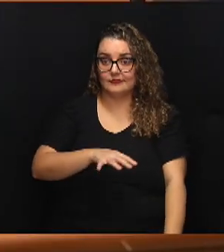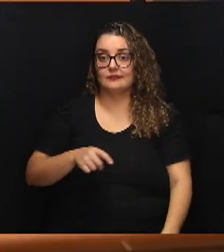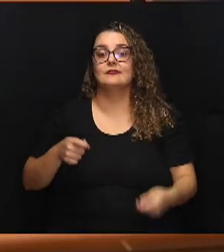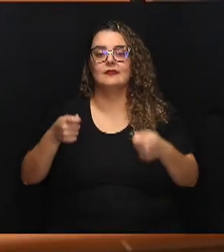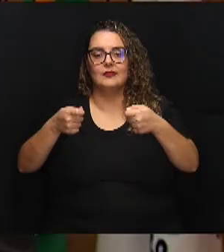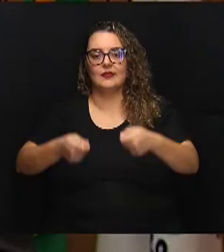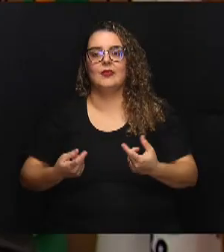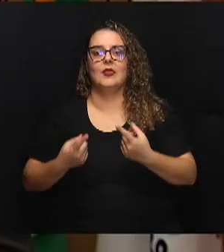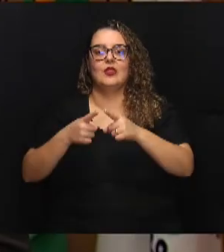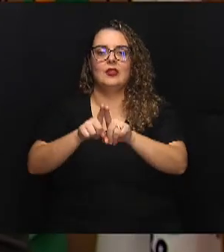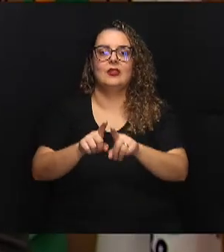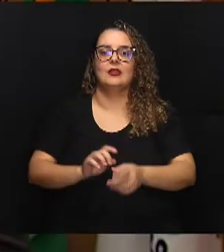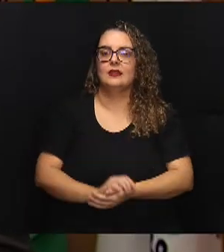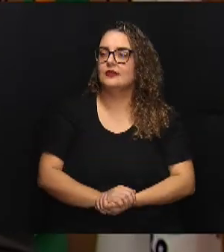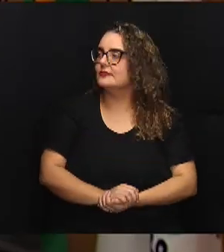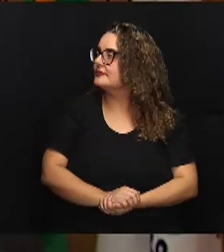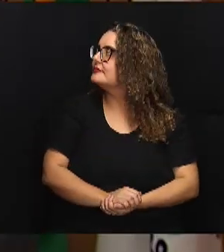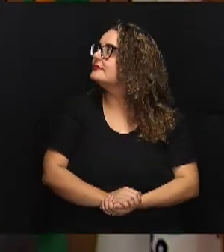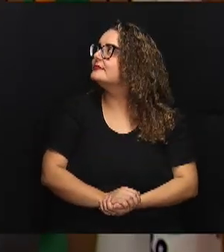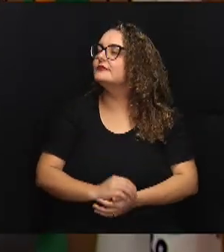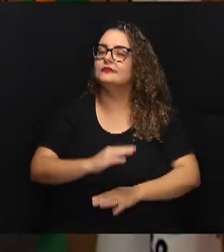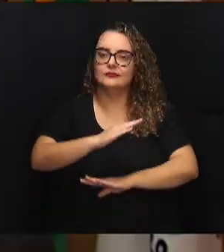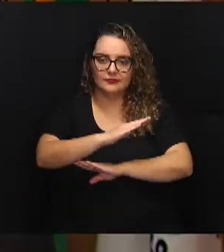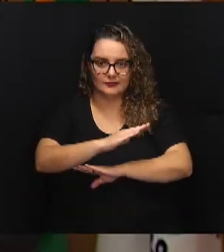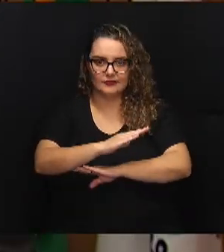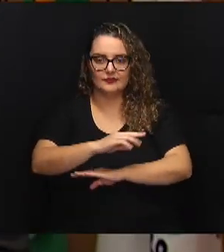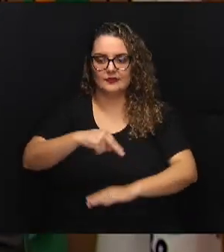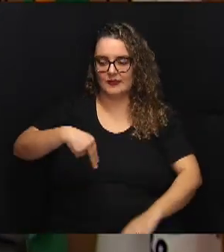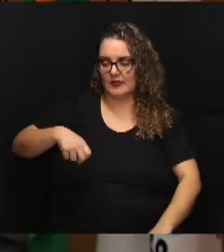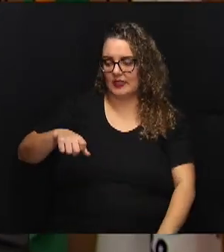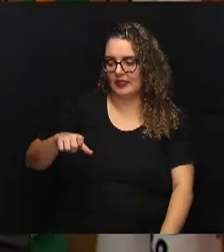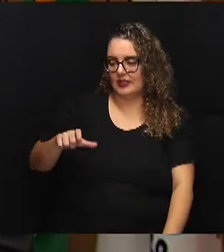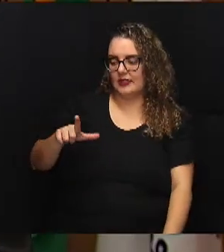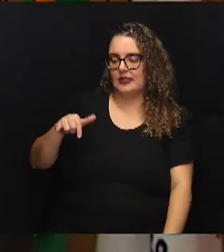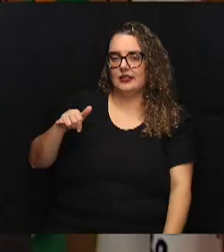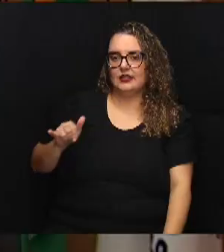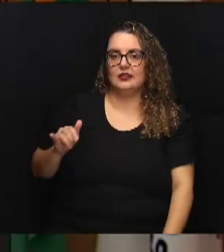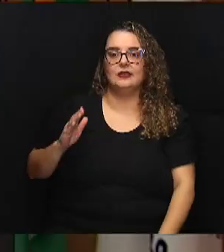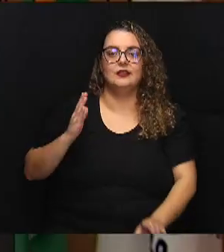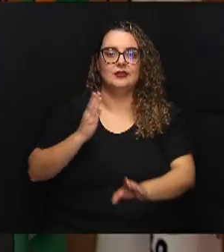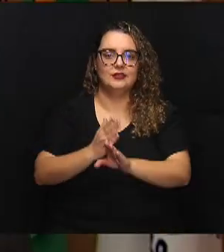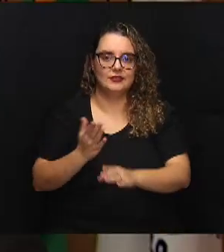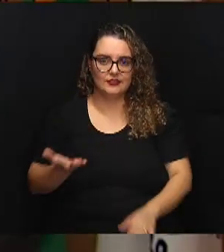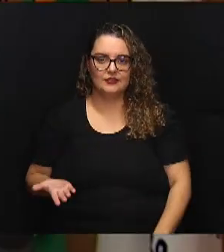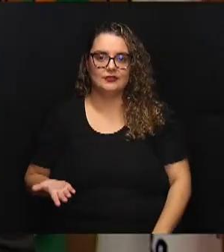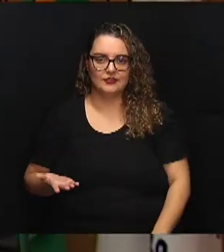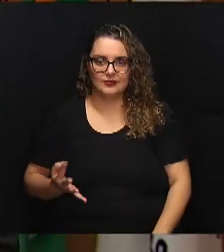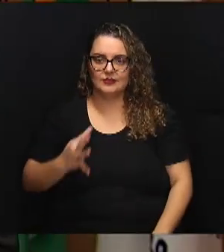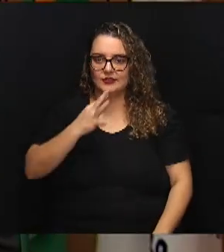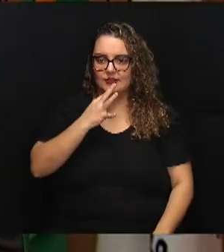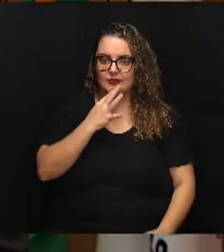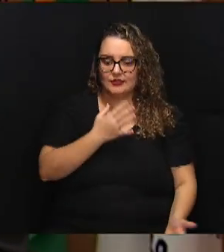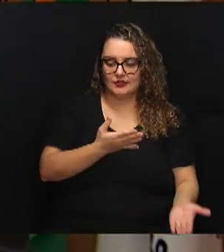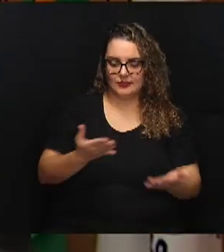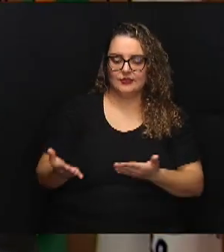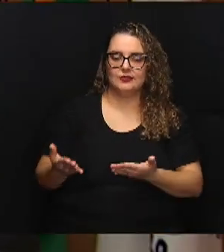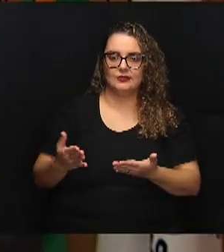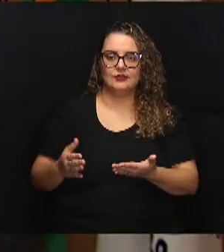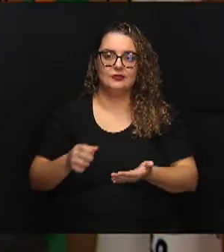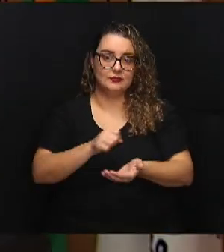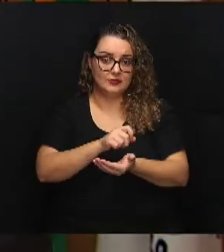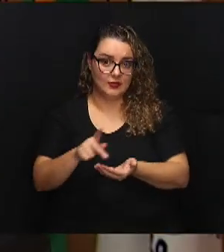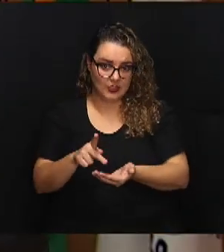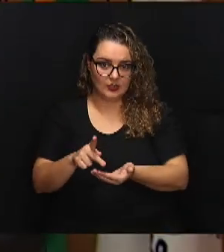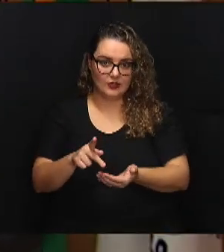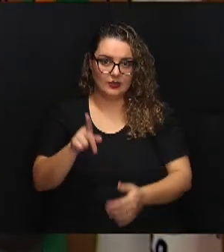consolidar a parceria. A Câmara de Campinas, através da Nelly, a gente conheceu ela no encontro, né, onde nós apresentamos primeiramente esse aplicativo e